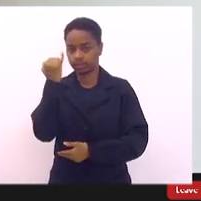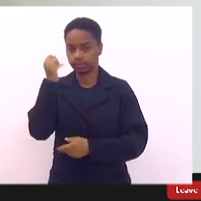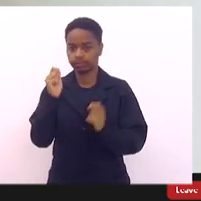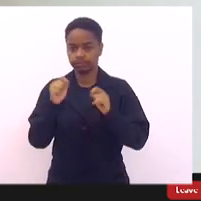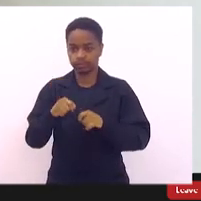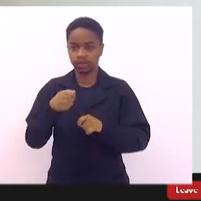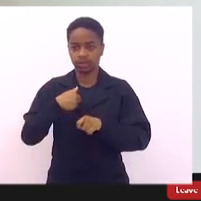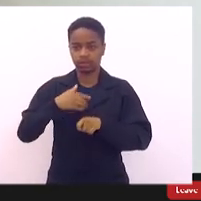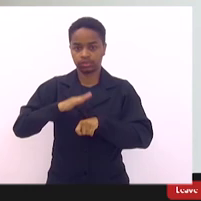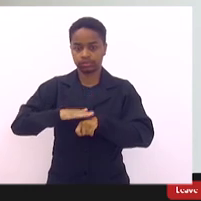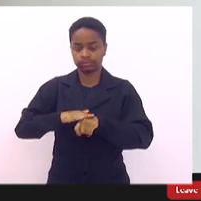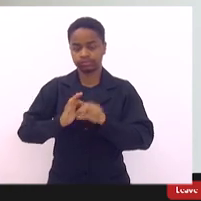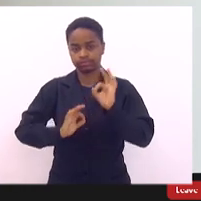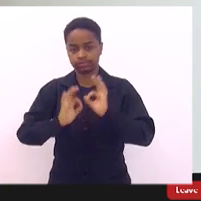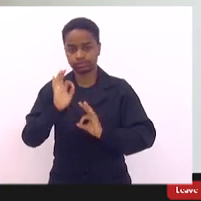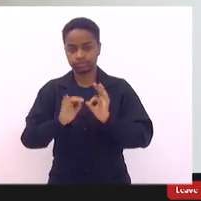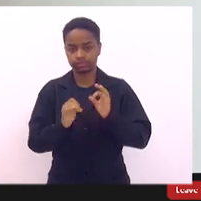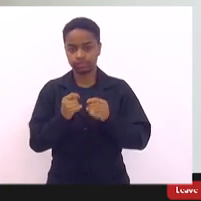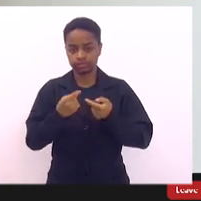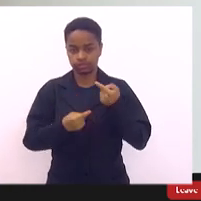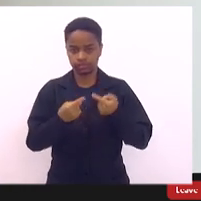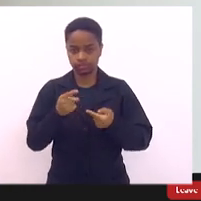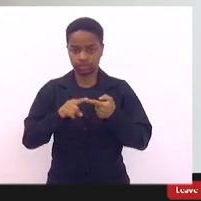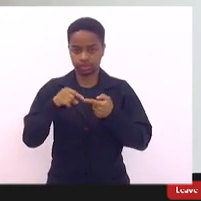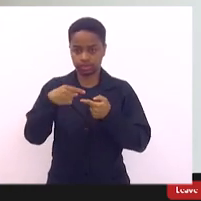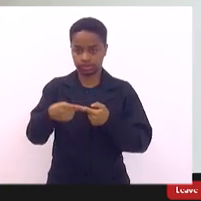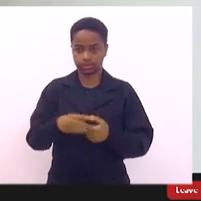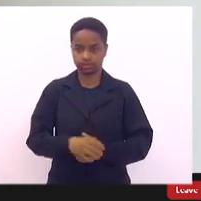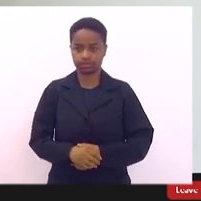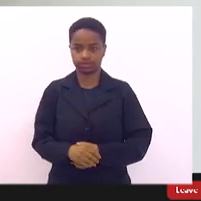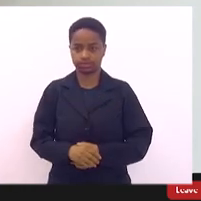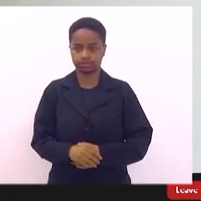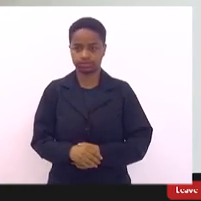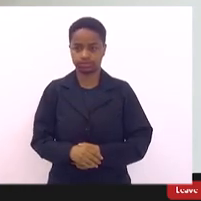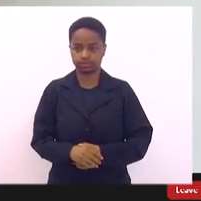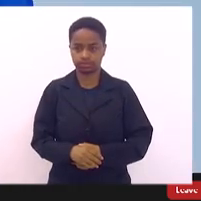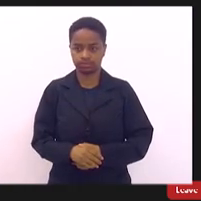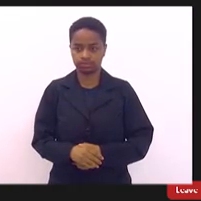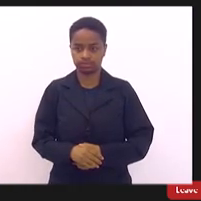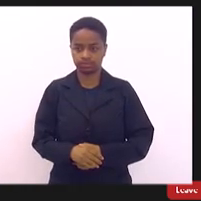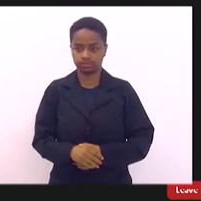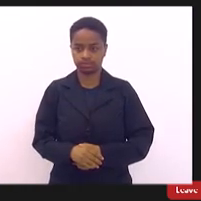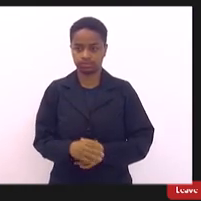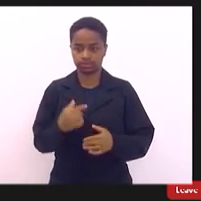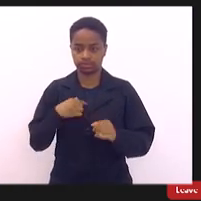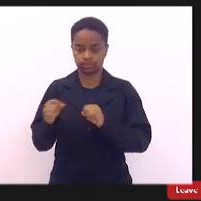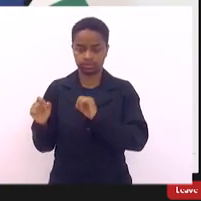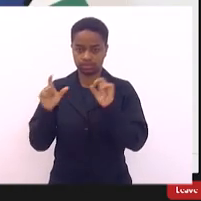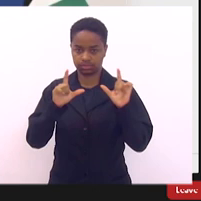situar o que eu vou falar, né, em seguida. Então, já vou abrir aqui.